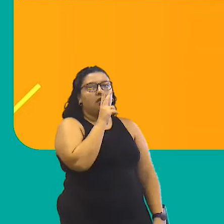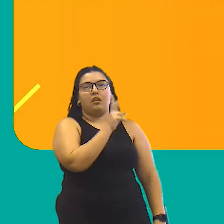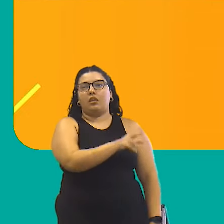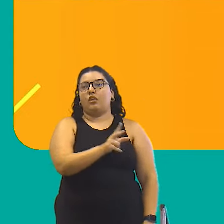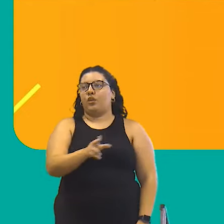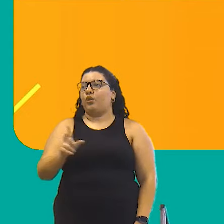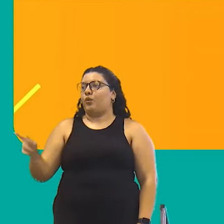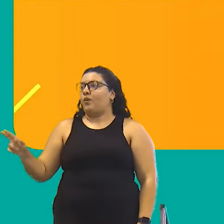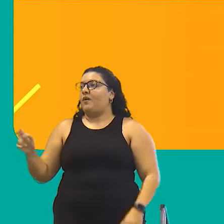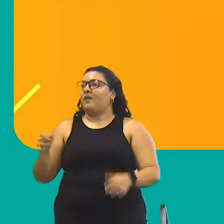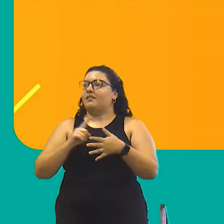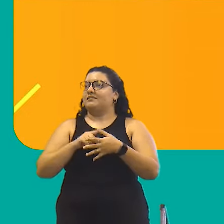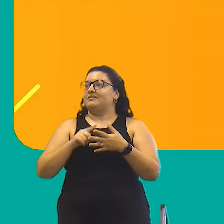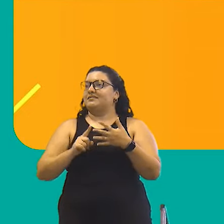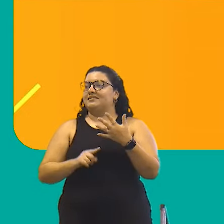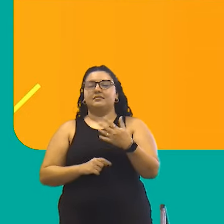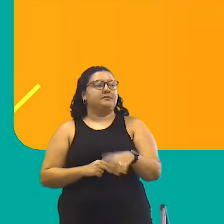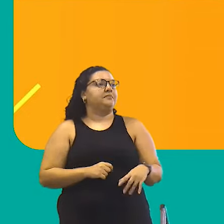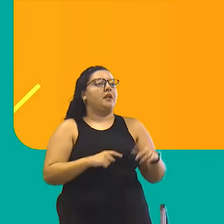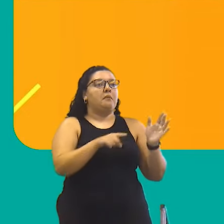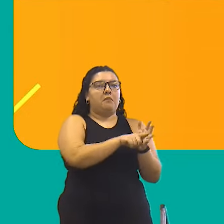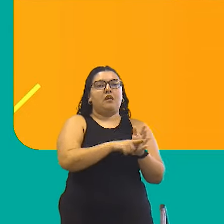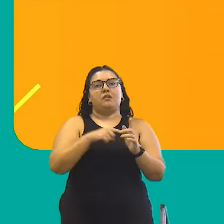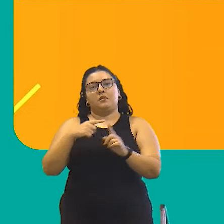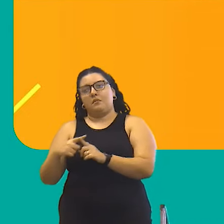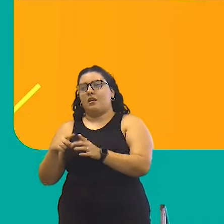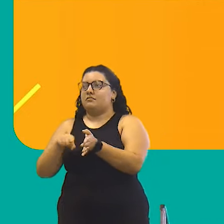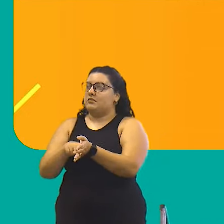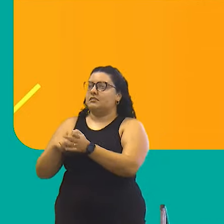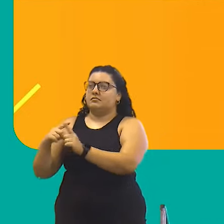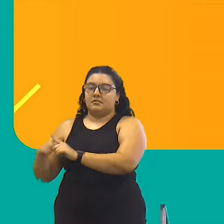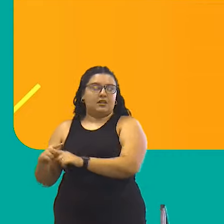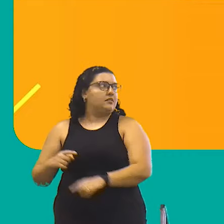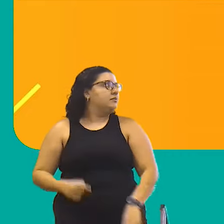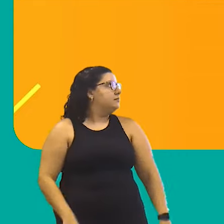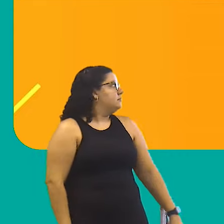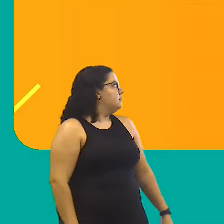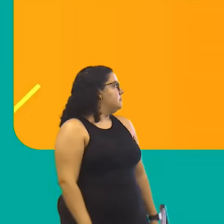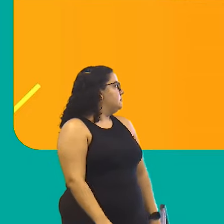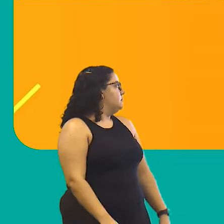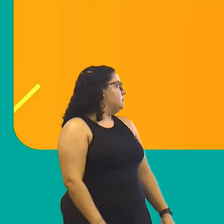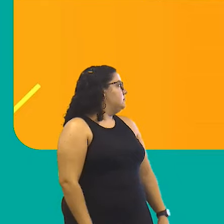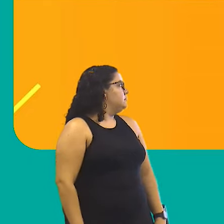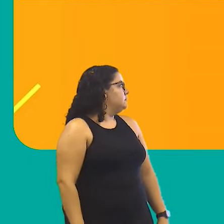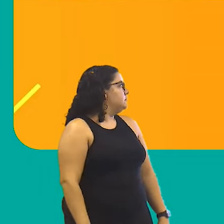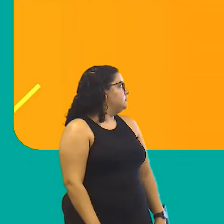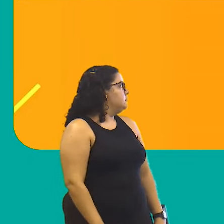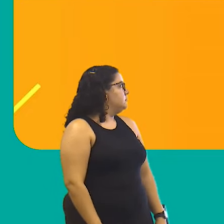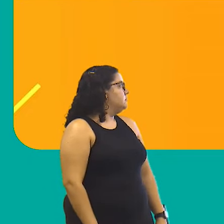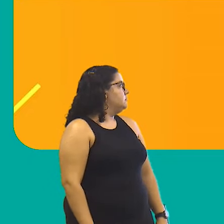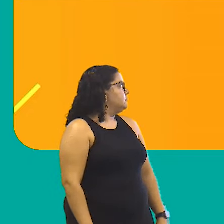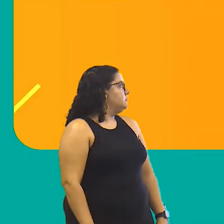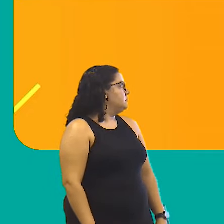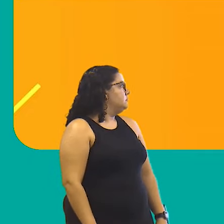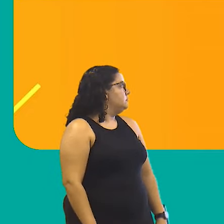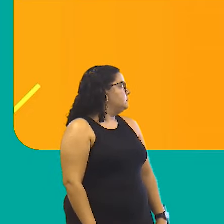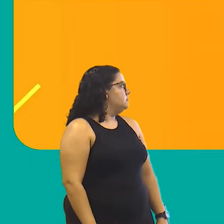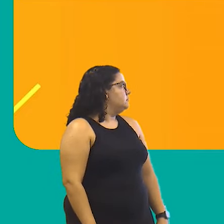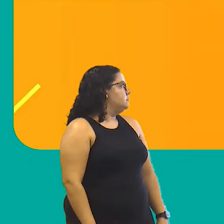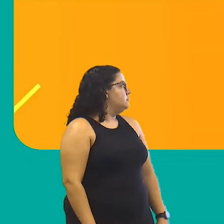né? Menos mais, menos mais, menos mais, menos mais, menos mais,